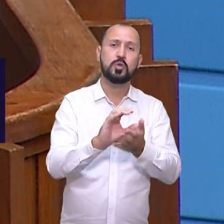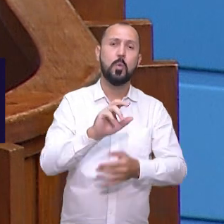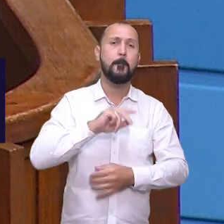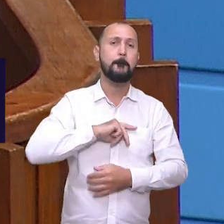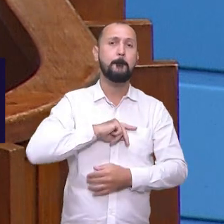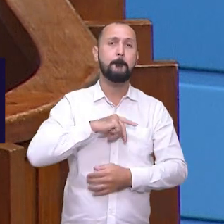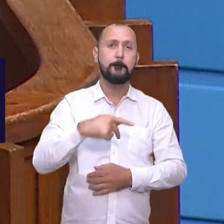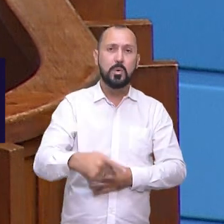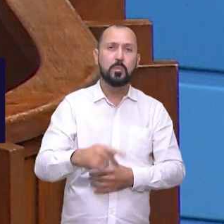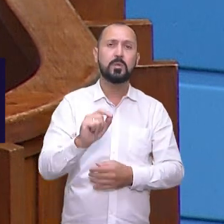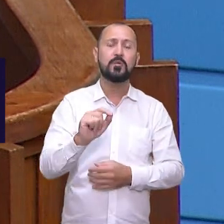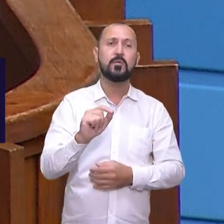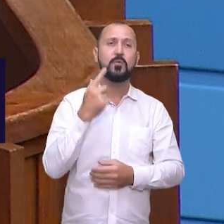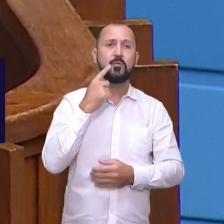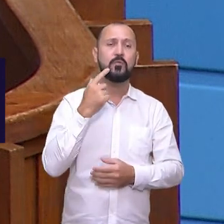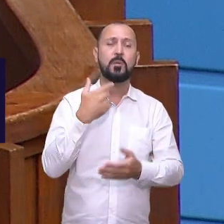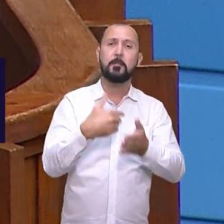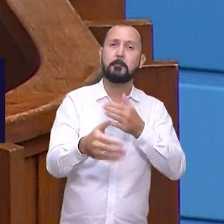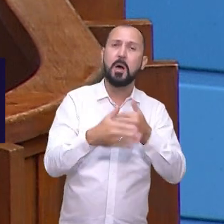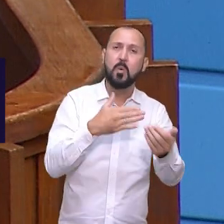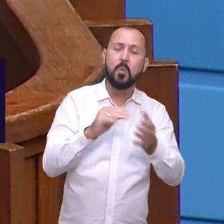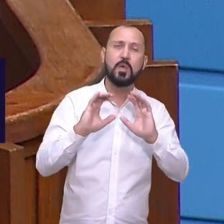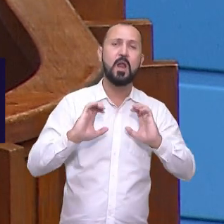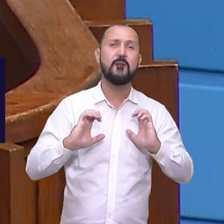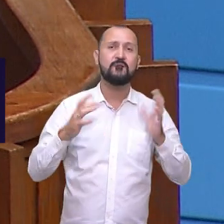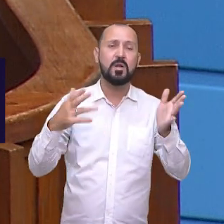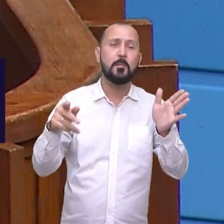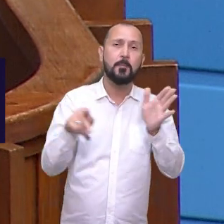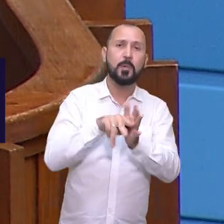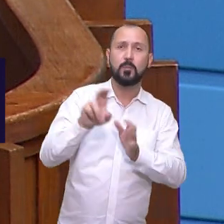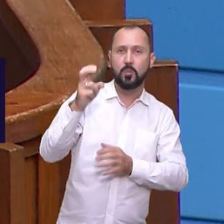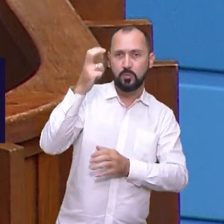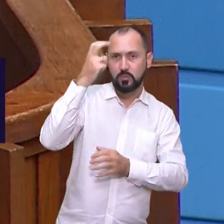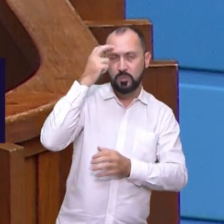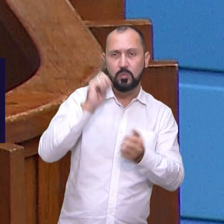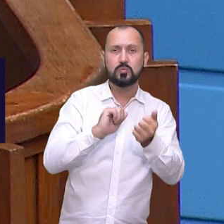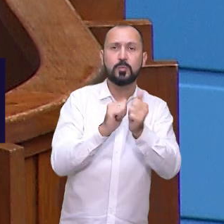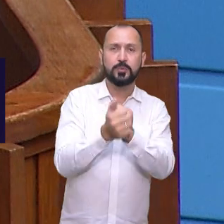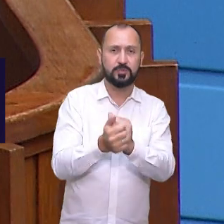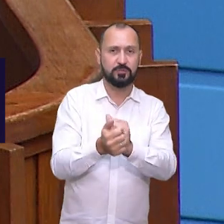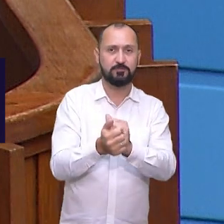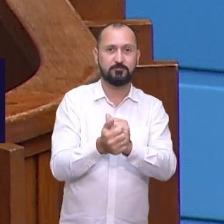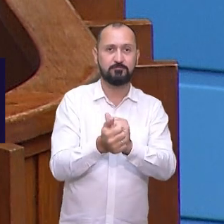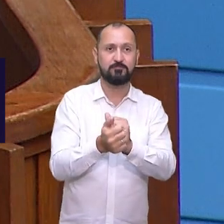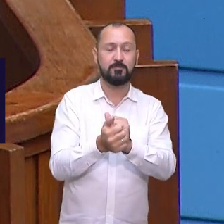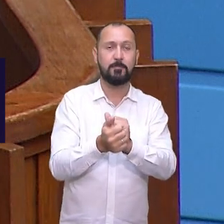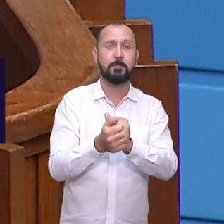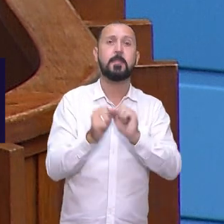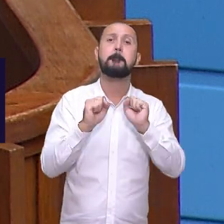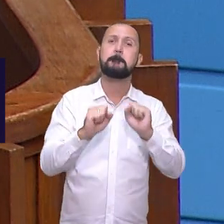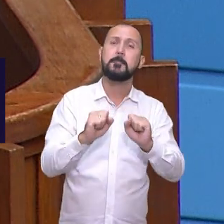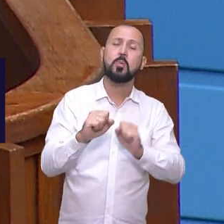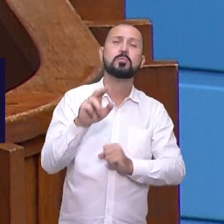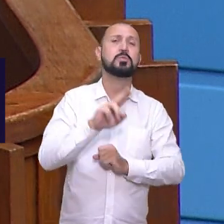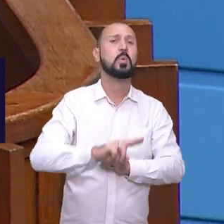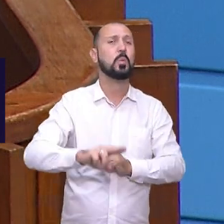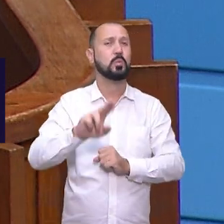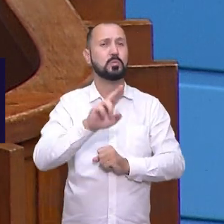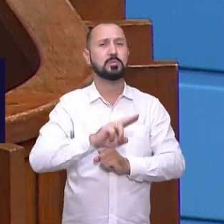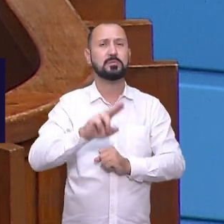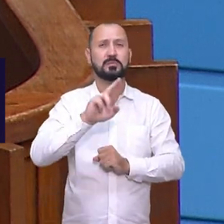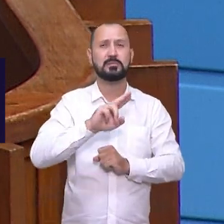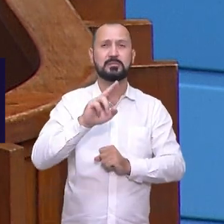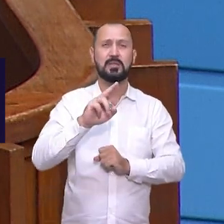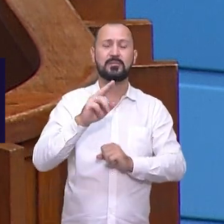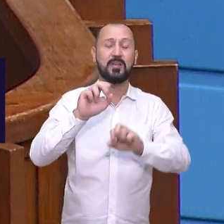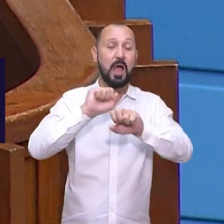recurso público que for para patrocinar qualquer evento cultural ou esportivo, ele possa